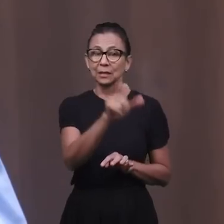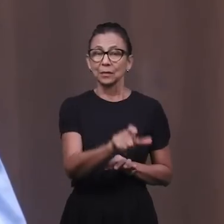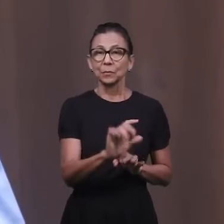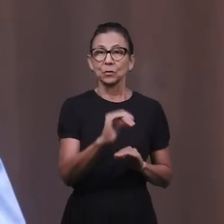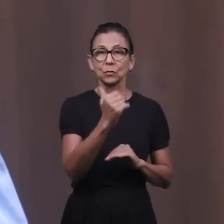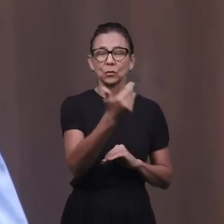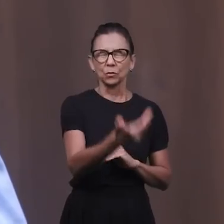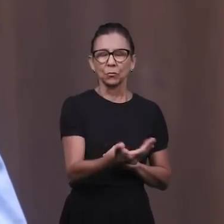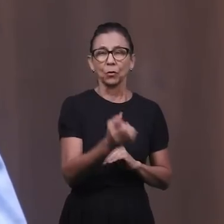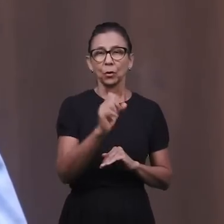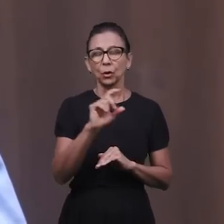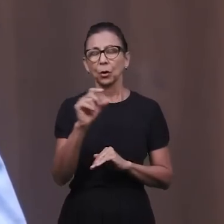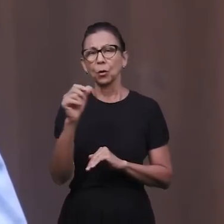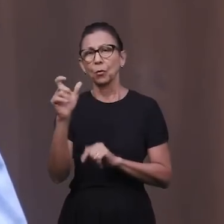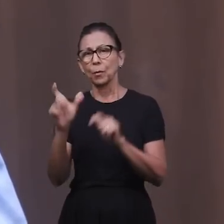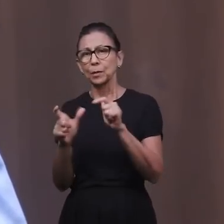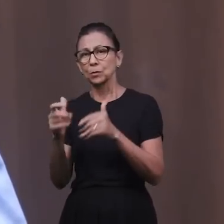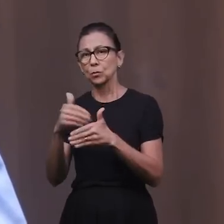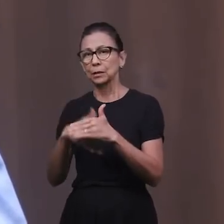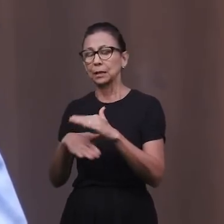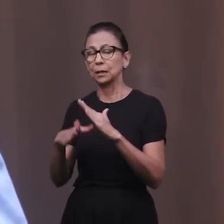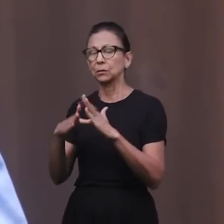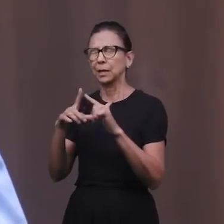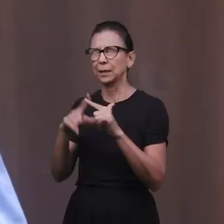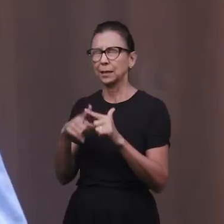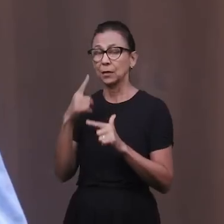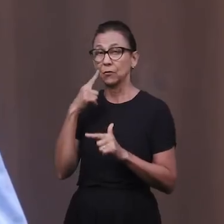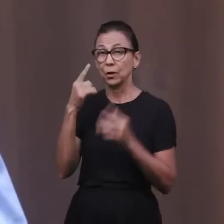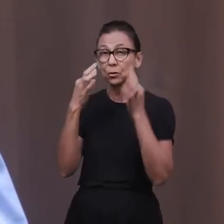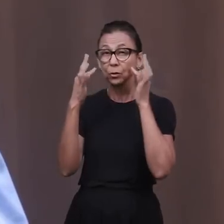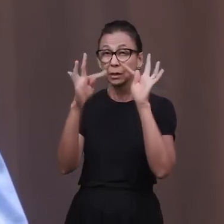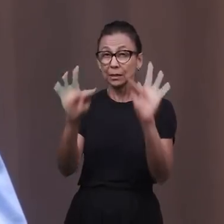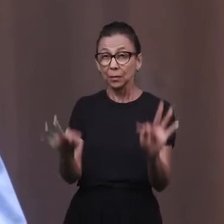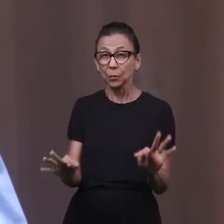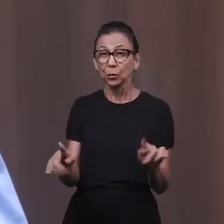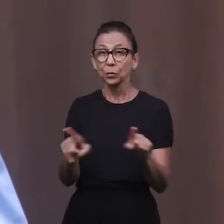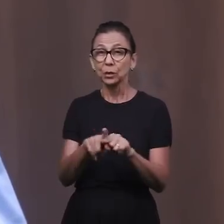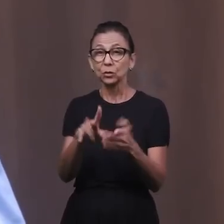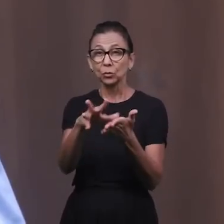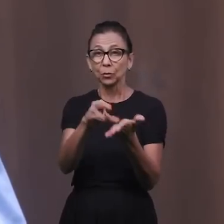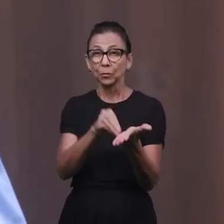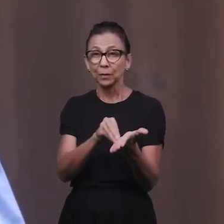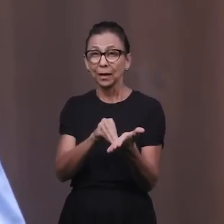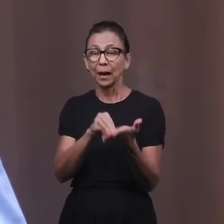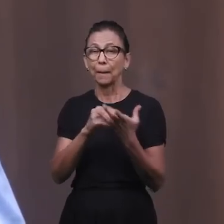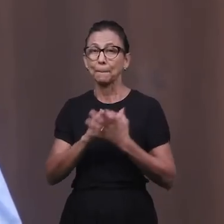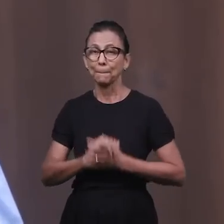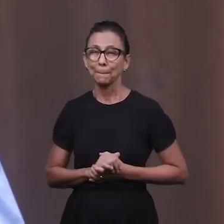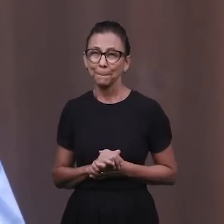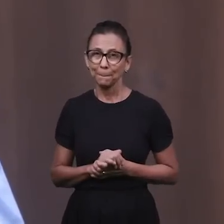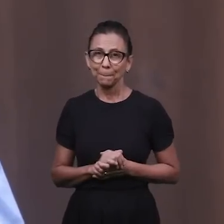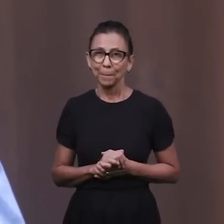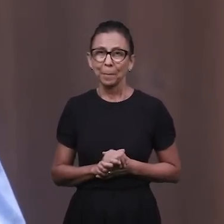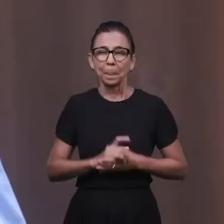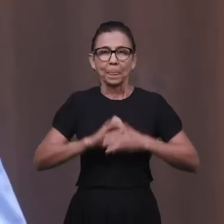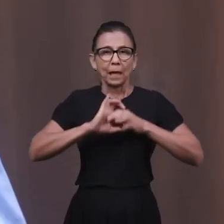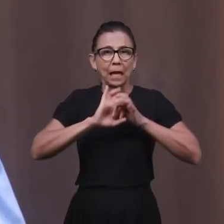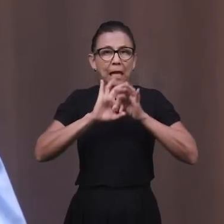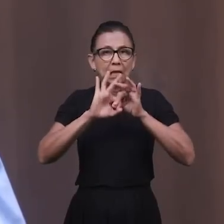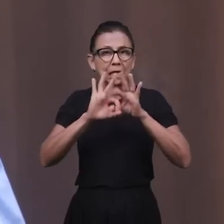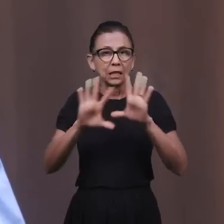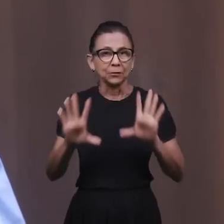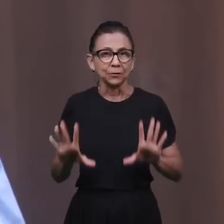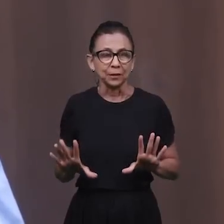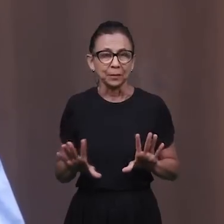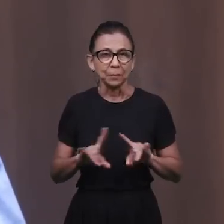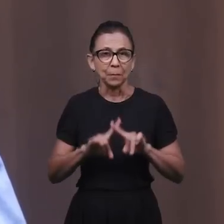desobedeça aquilo que a palavra do Senhor nos mande. O homem é livre para praticar o que ele quiser,